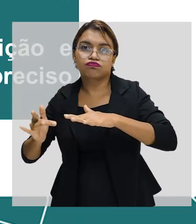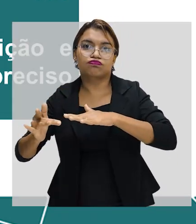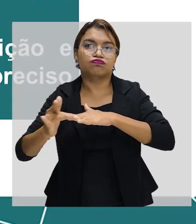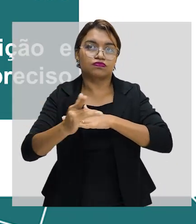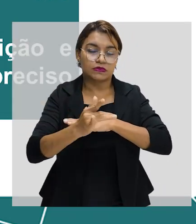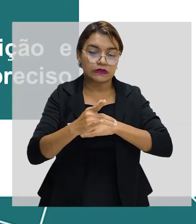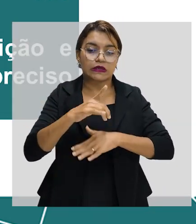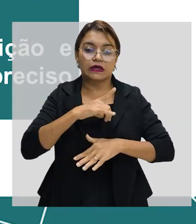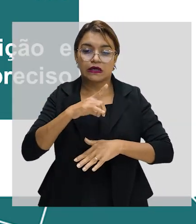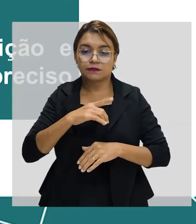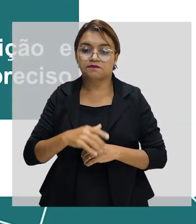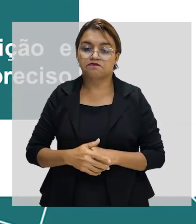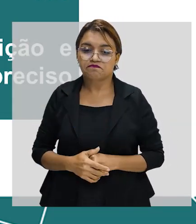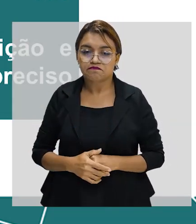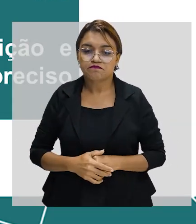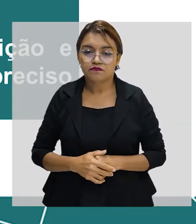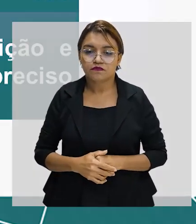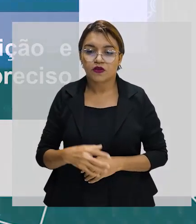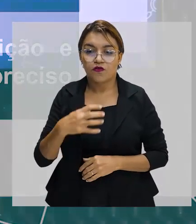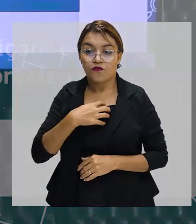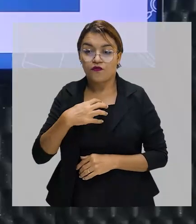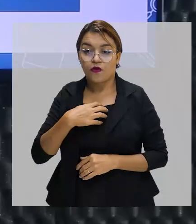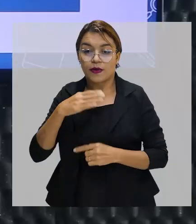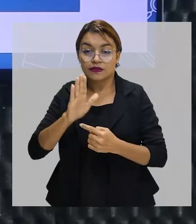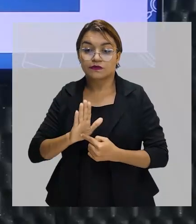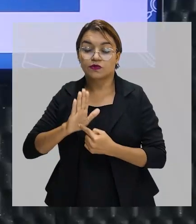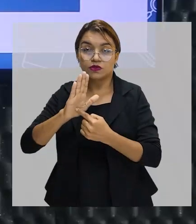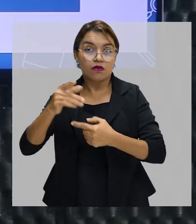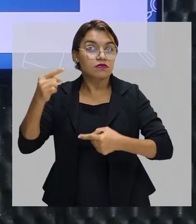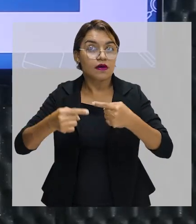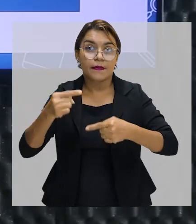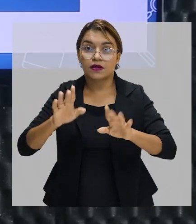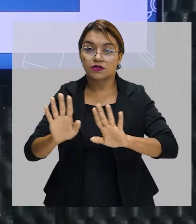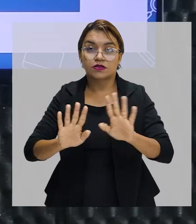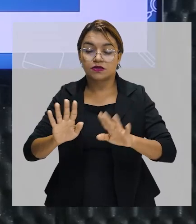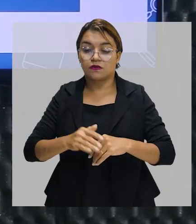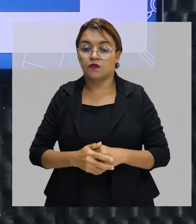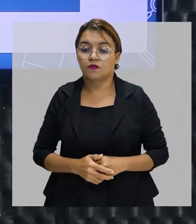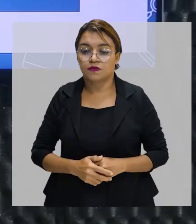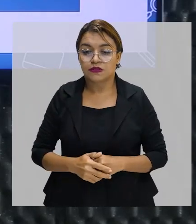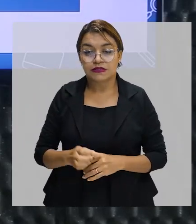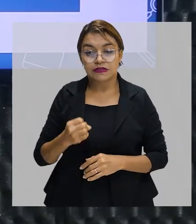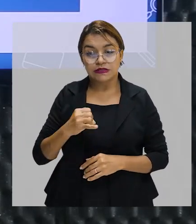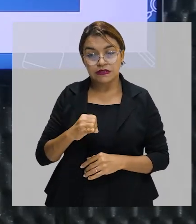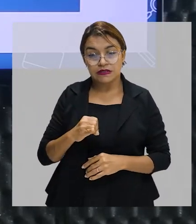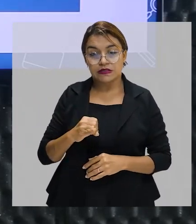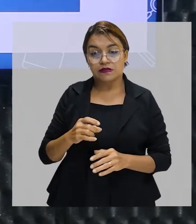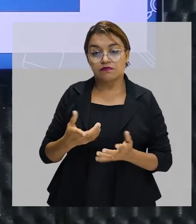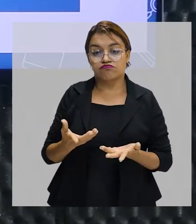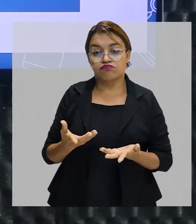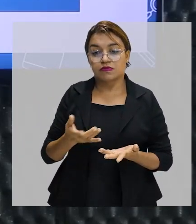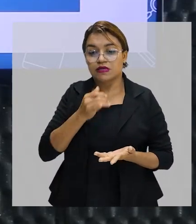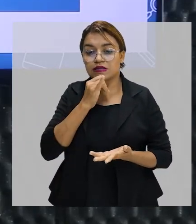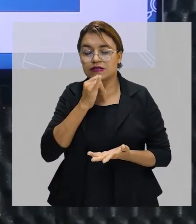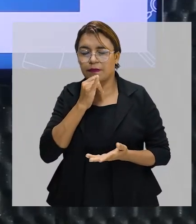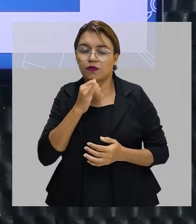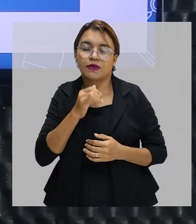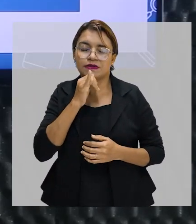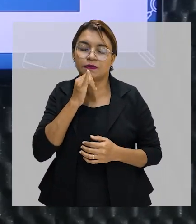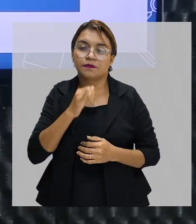funciona como uma exposição e não como um debate, no qual seria preciso contestar posições, por exemplo. Então,